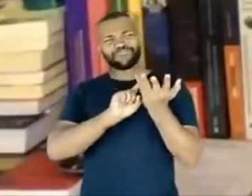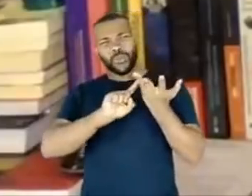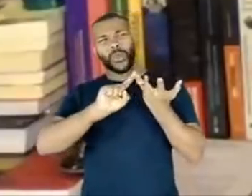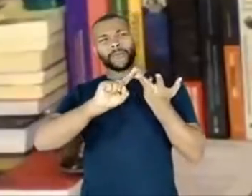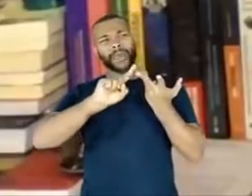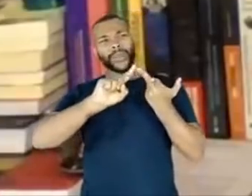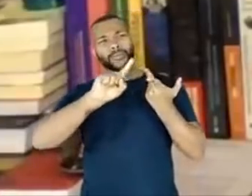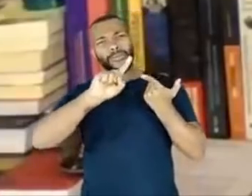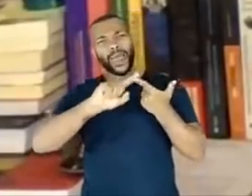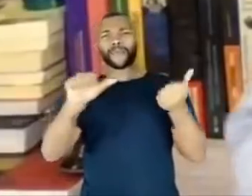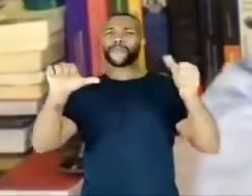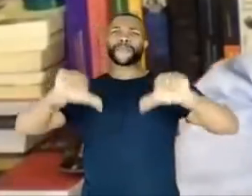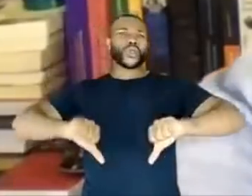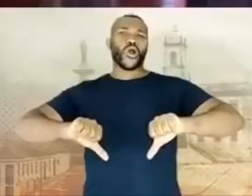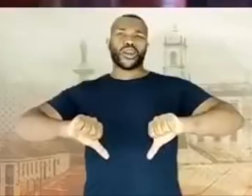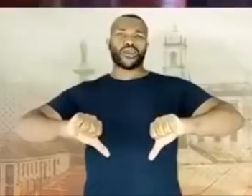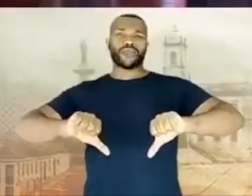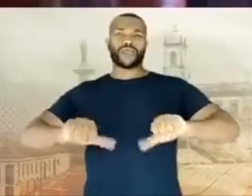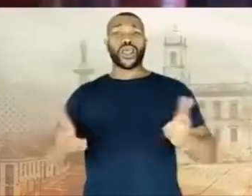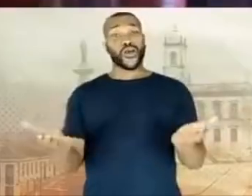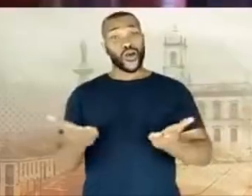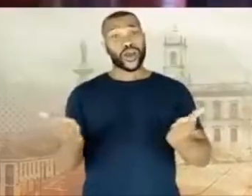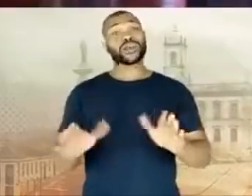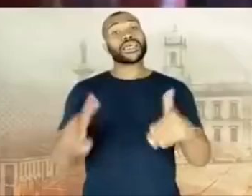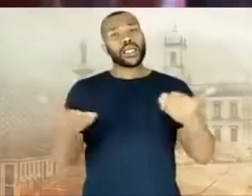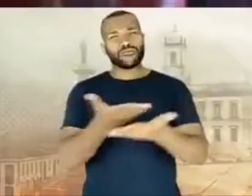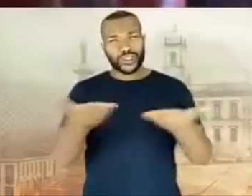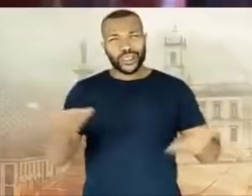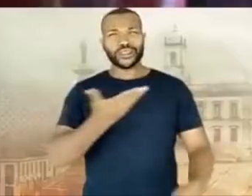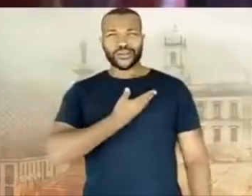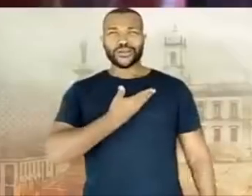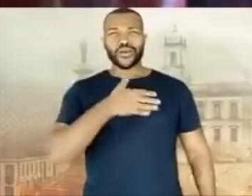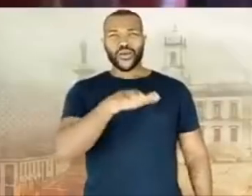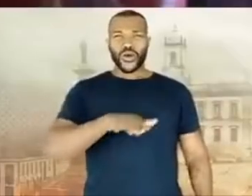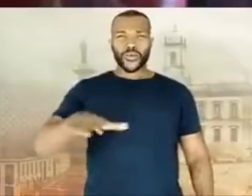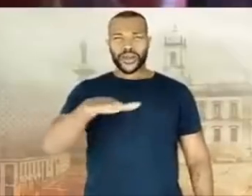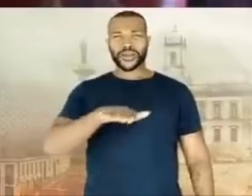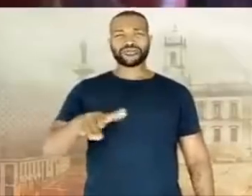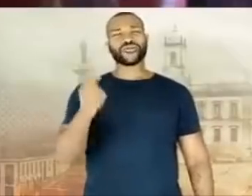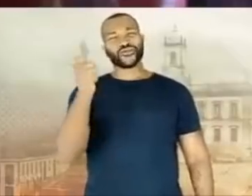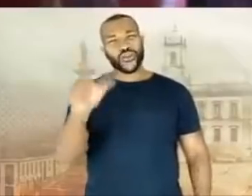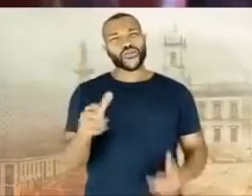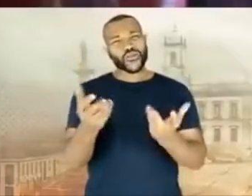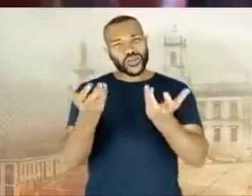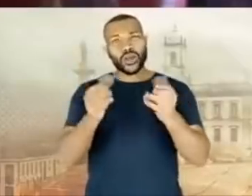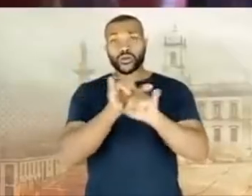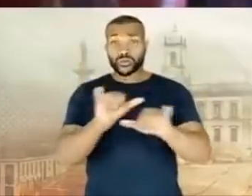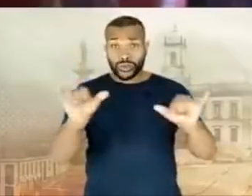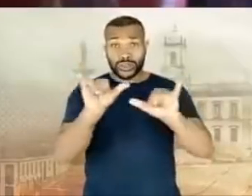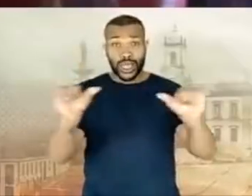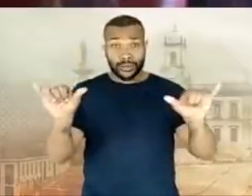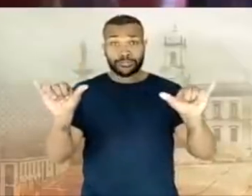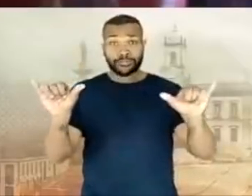pior. Então, companheiros e companheiras, mais uma vez eu quero dizer para vocês, mais uma vez eu